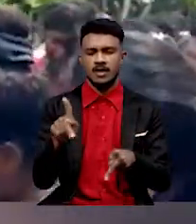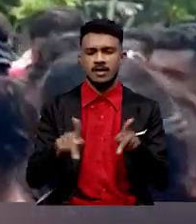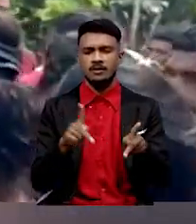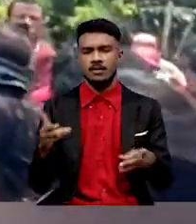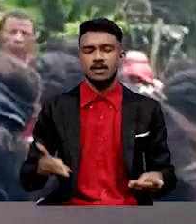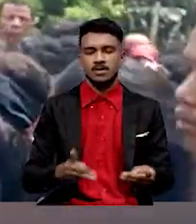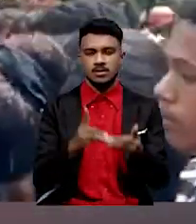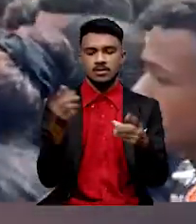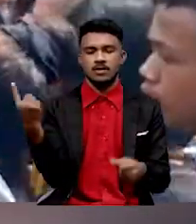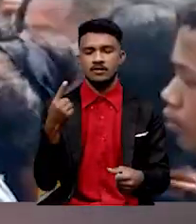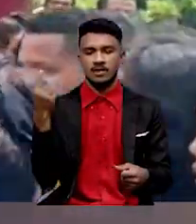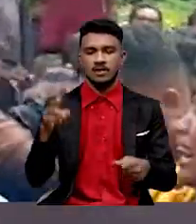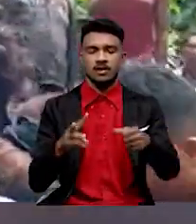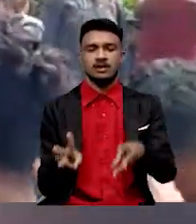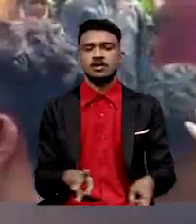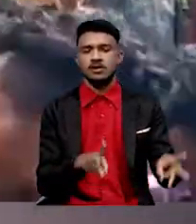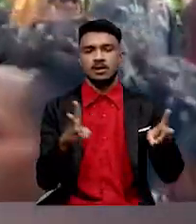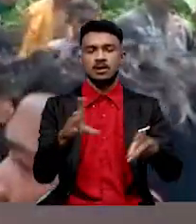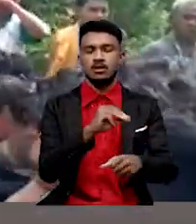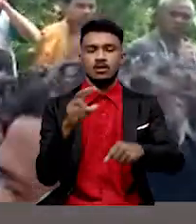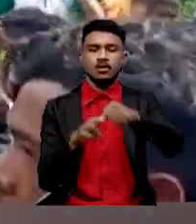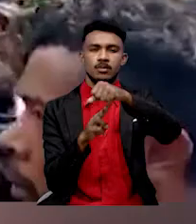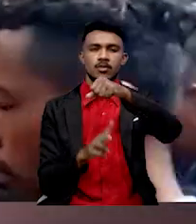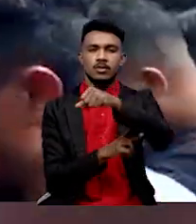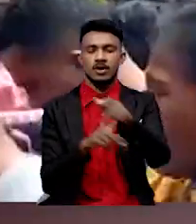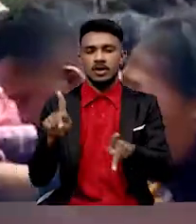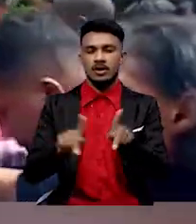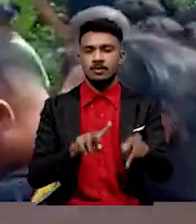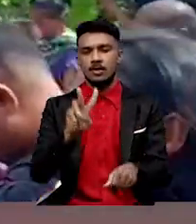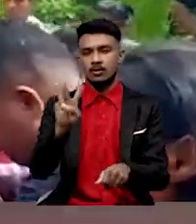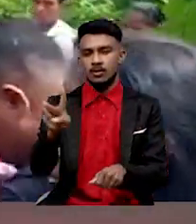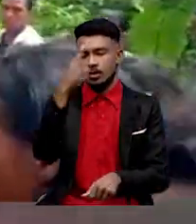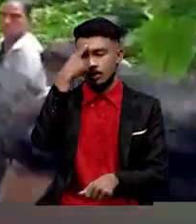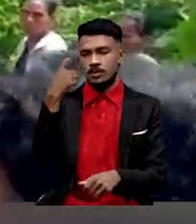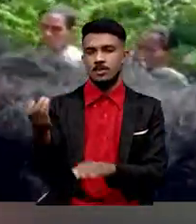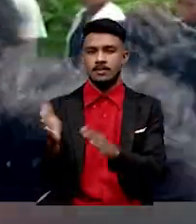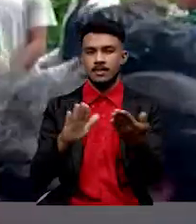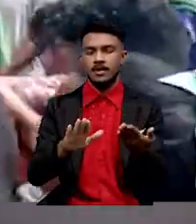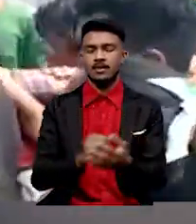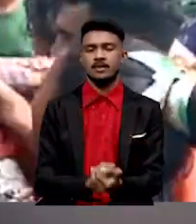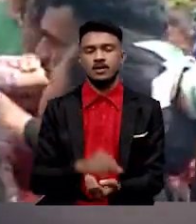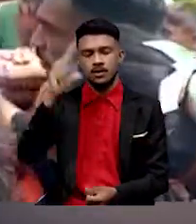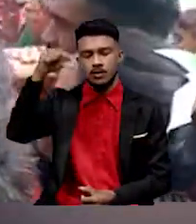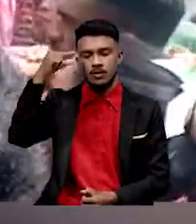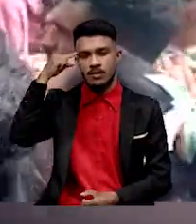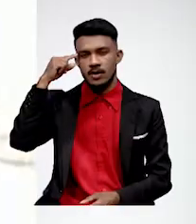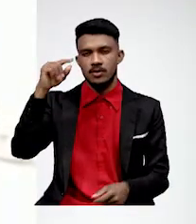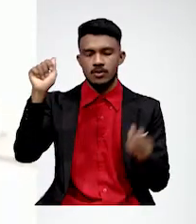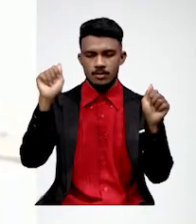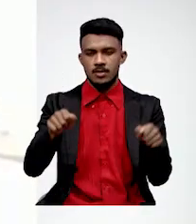problema estrada no ponte, to resulta a comunidade na rua tem que lá convida. Ne governo bele